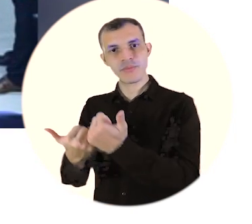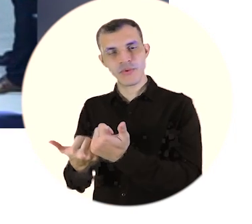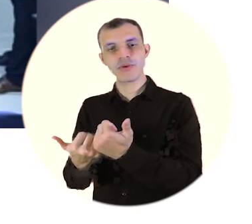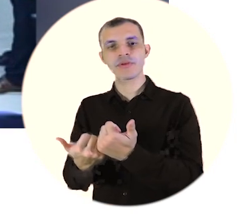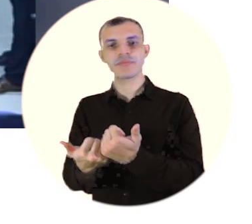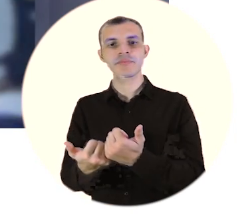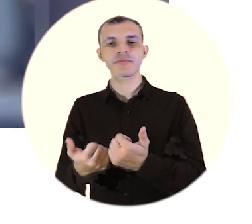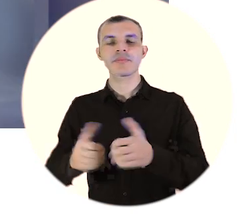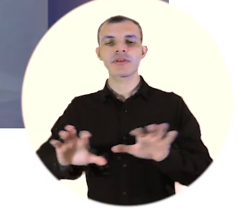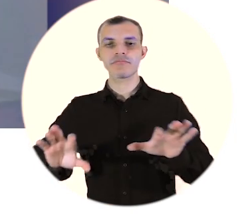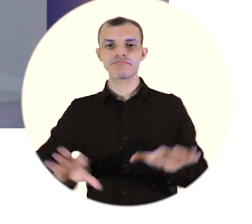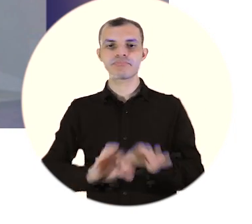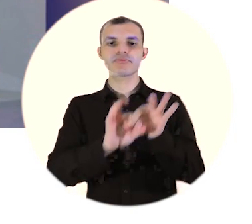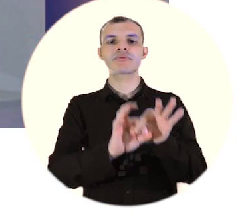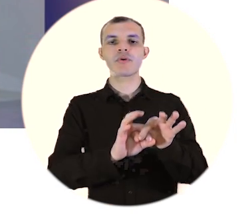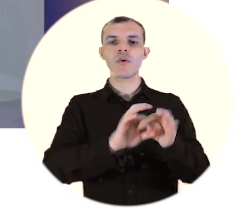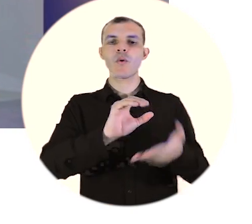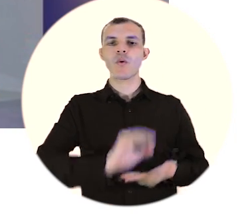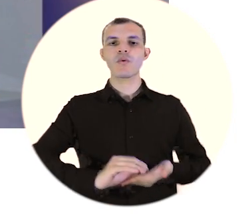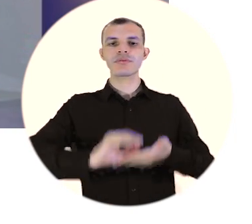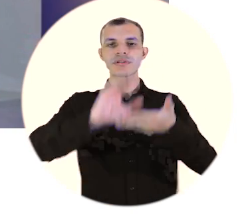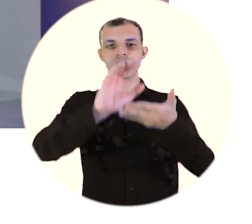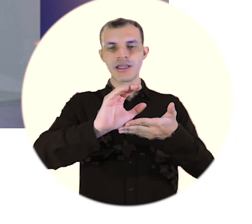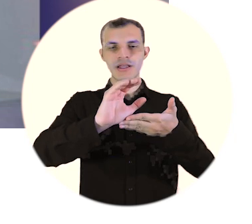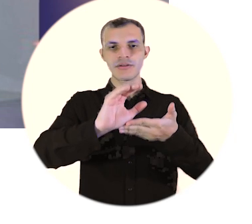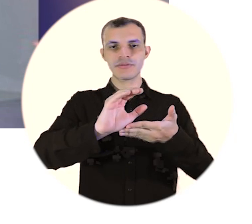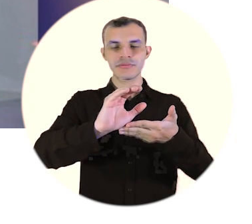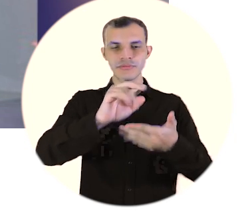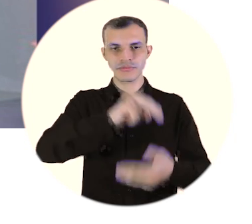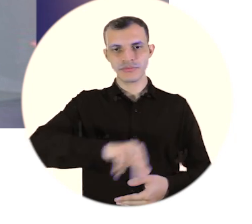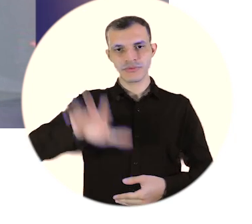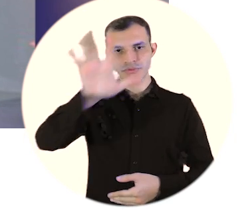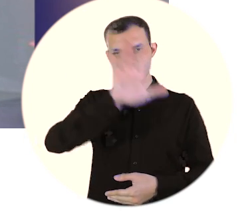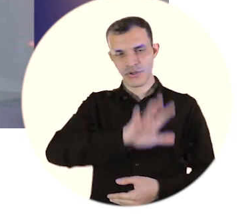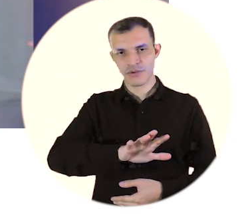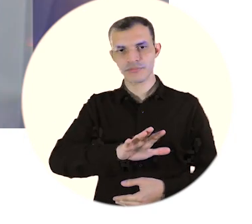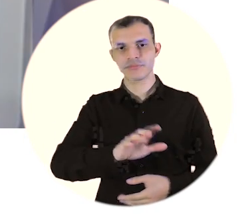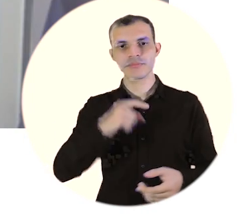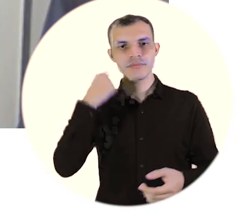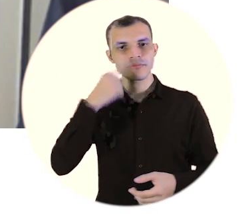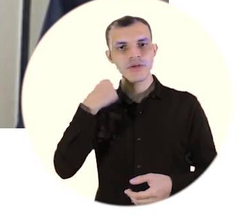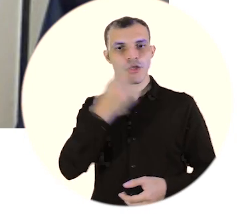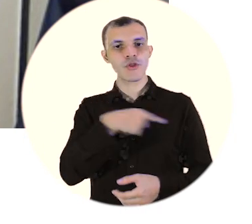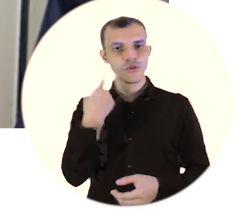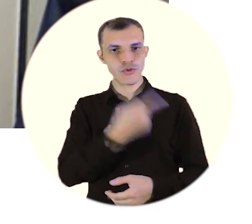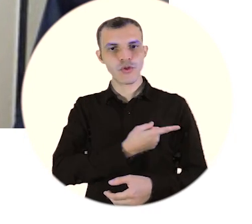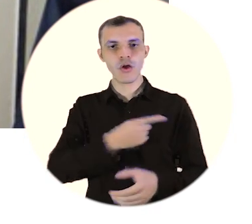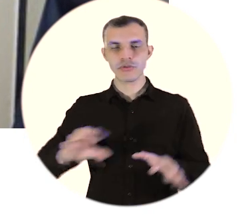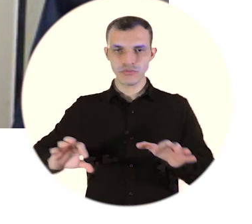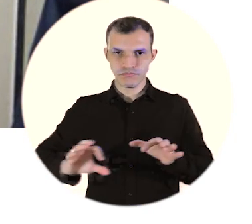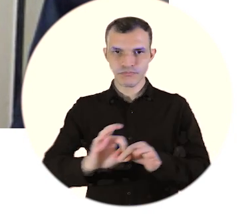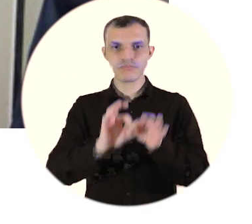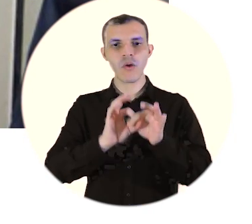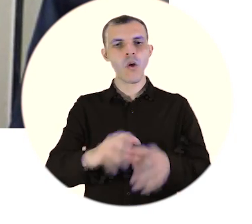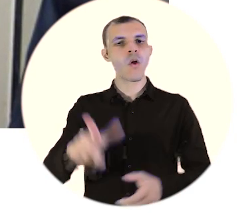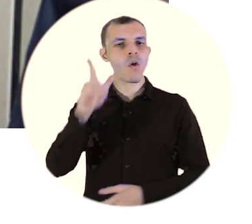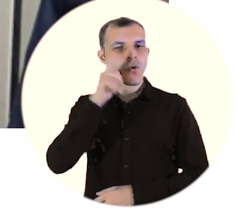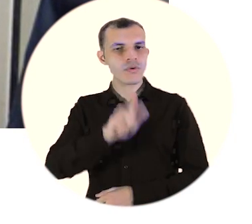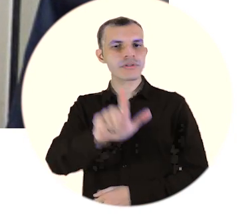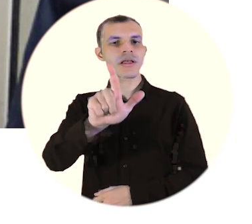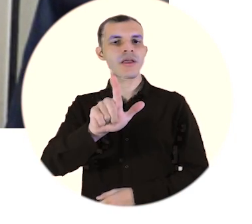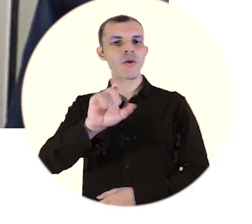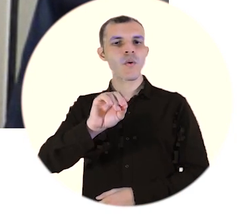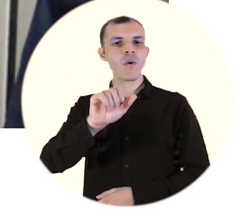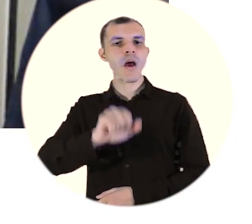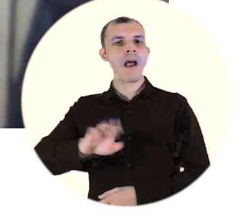advocacia. Assim, entregando mais estrutura e percorrendo todo o estado, todas as nossas 19 subseções, construímos uma OAB que